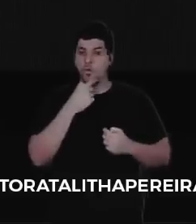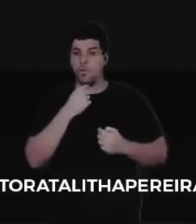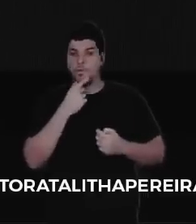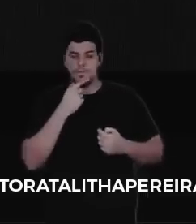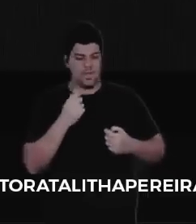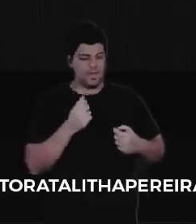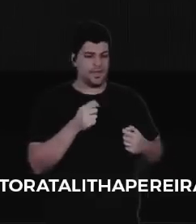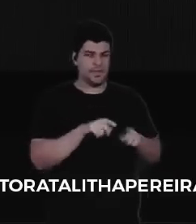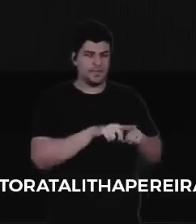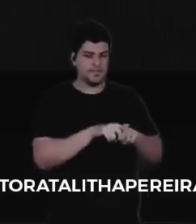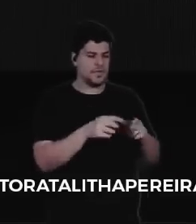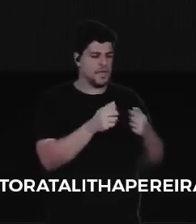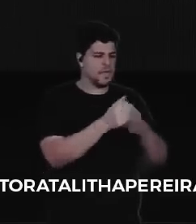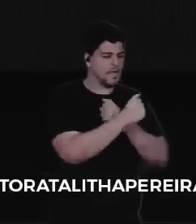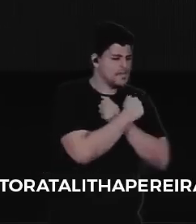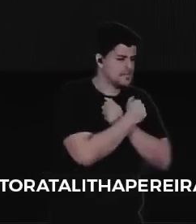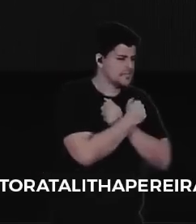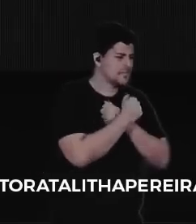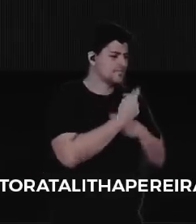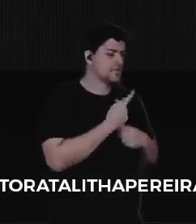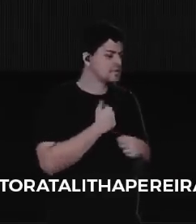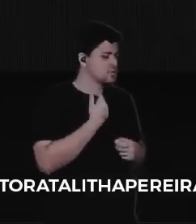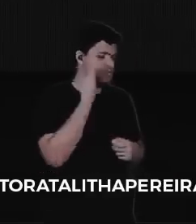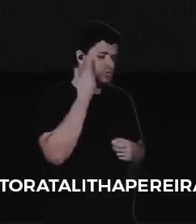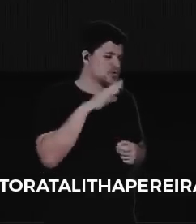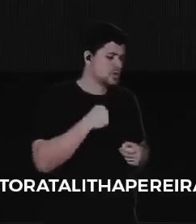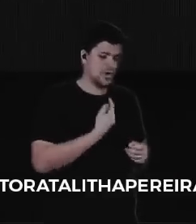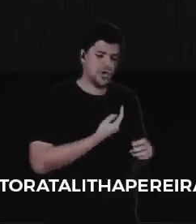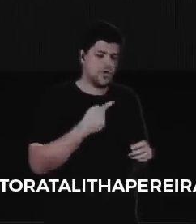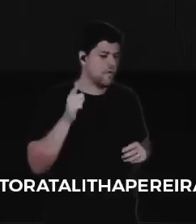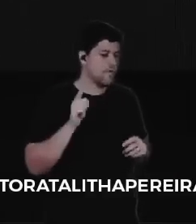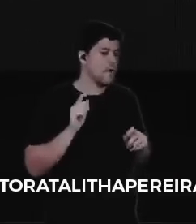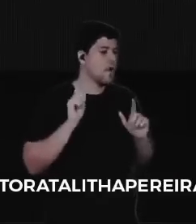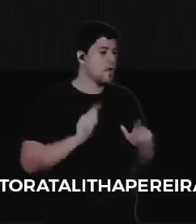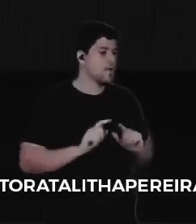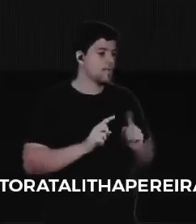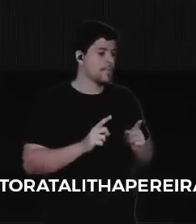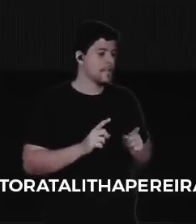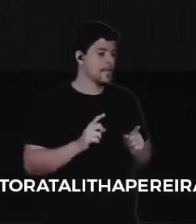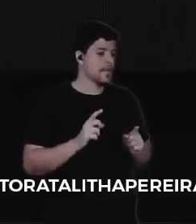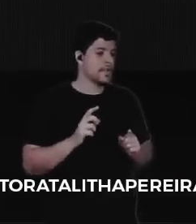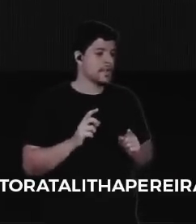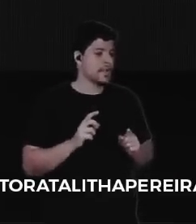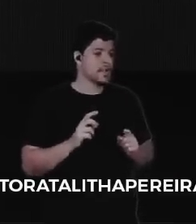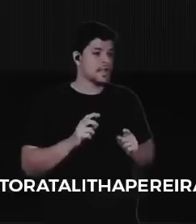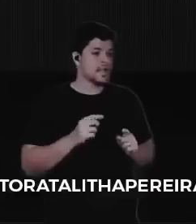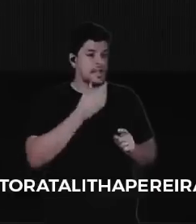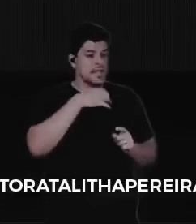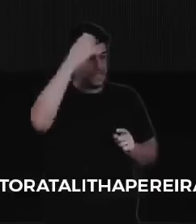eu não sei onde nós vamos, mas o nosso rei sabe.